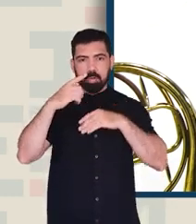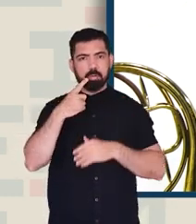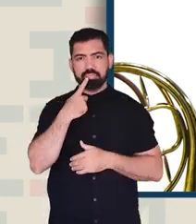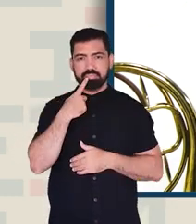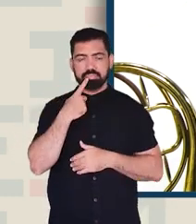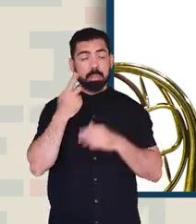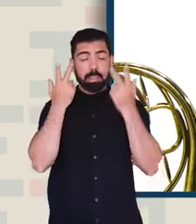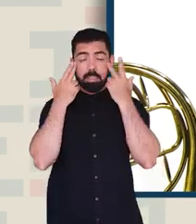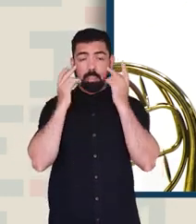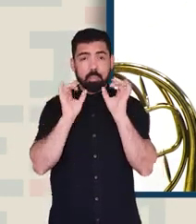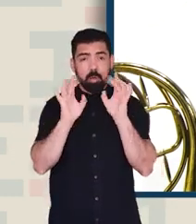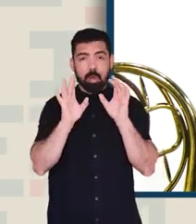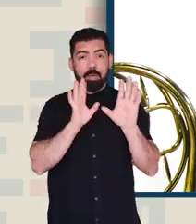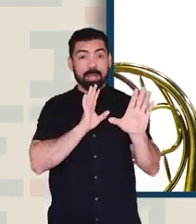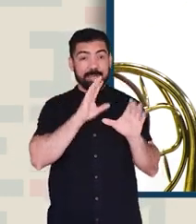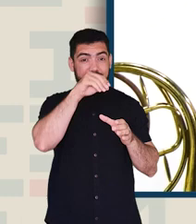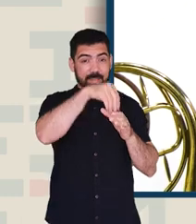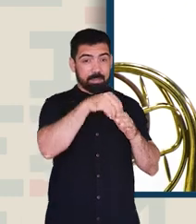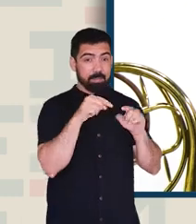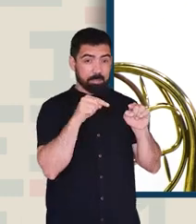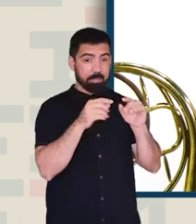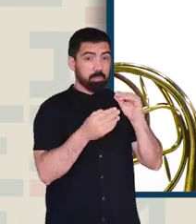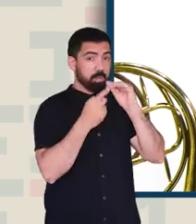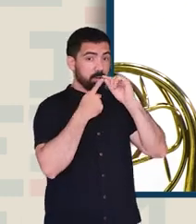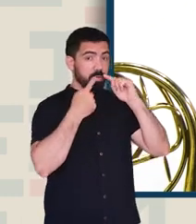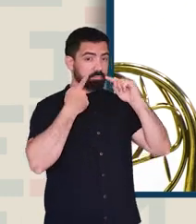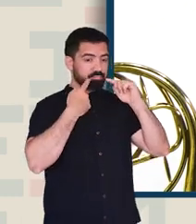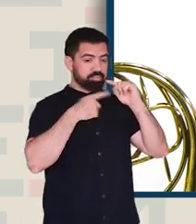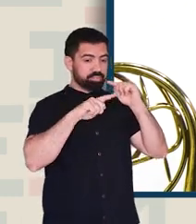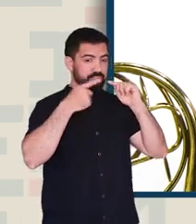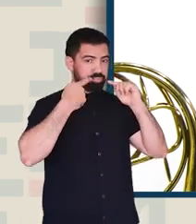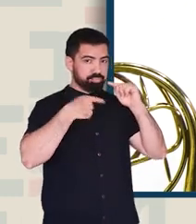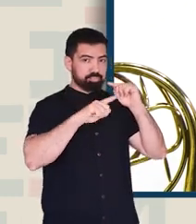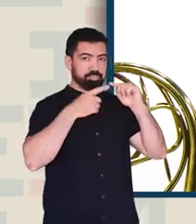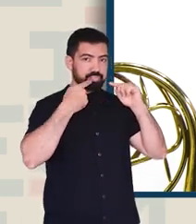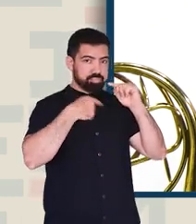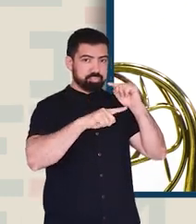ser pré-amplificado dentro do bocal.